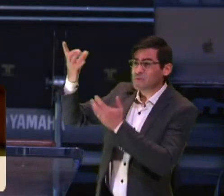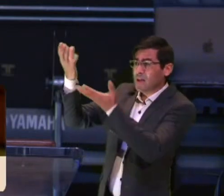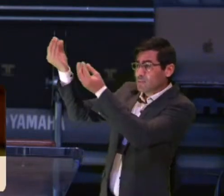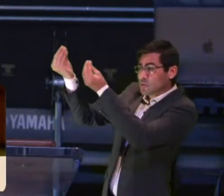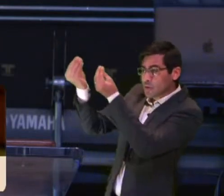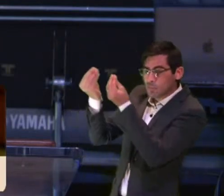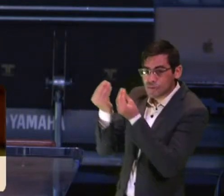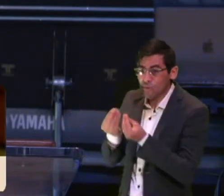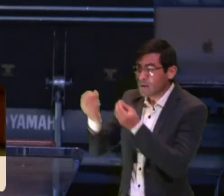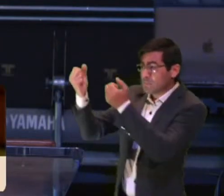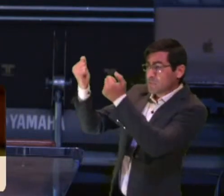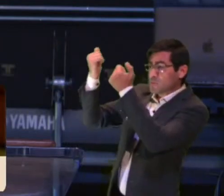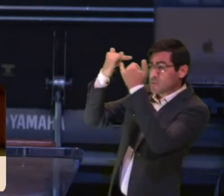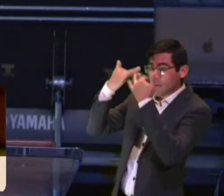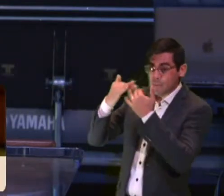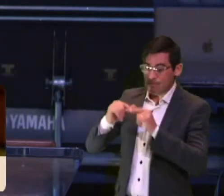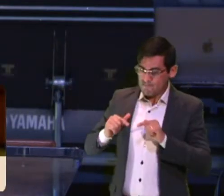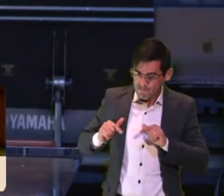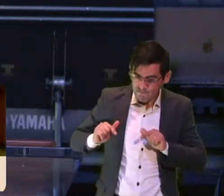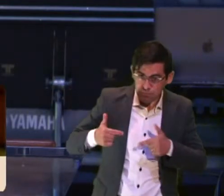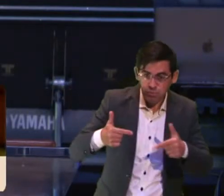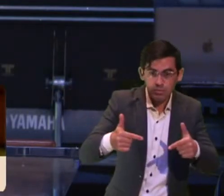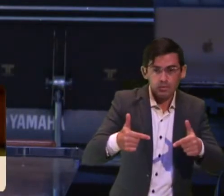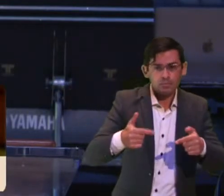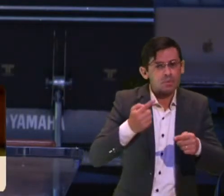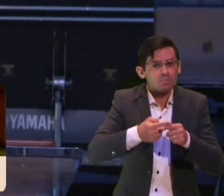disposição para fazer a obra do Senhor?